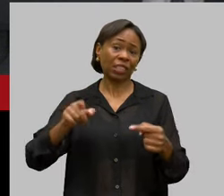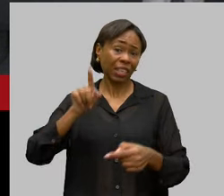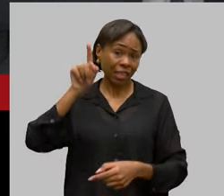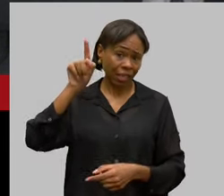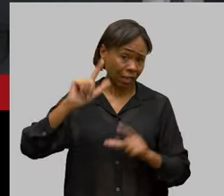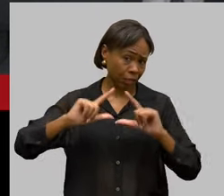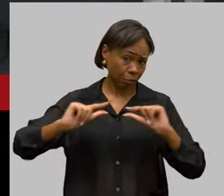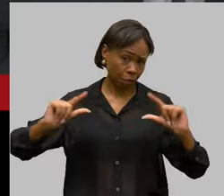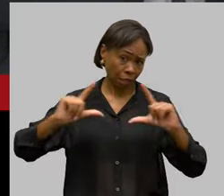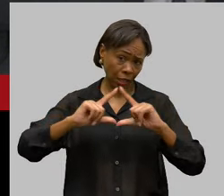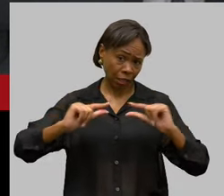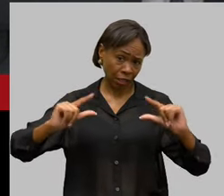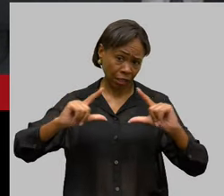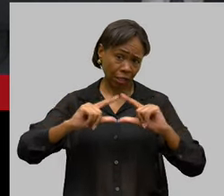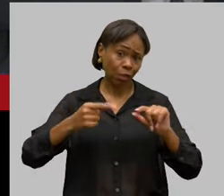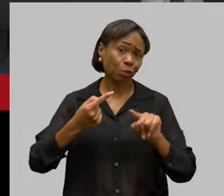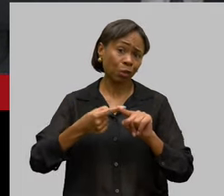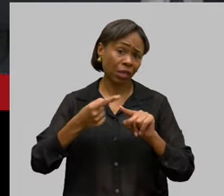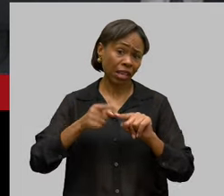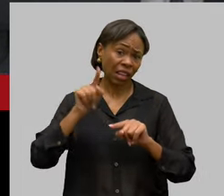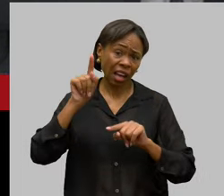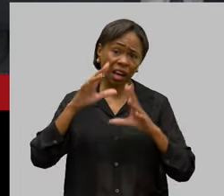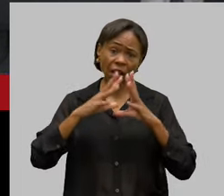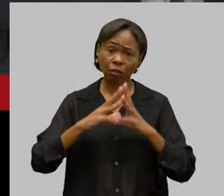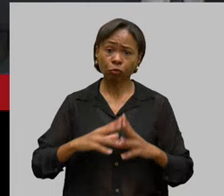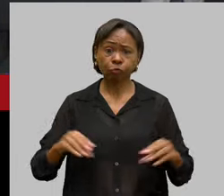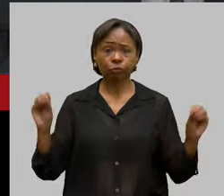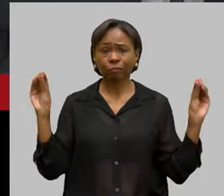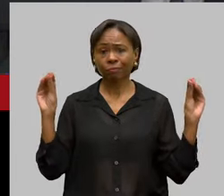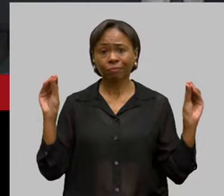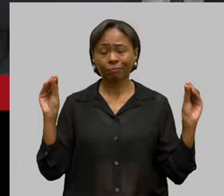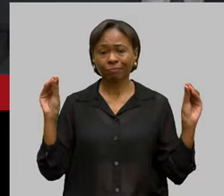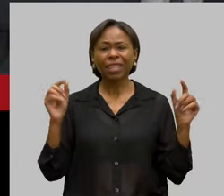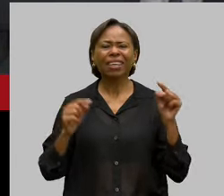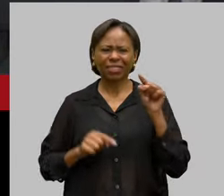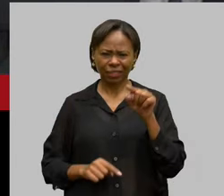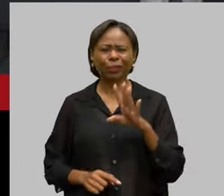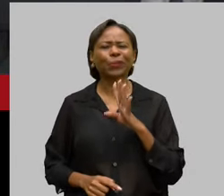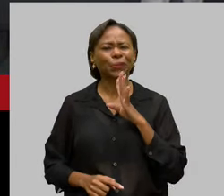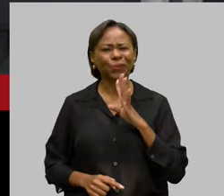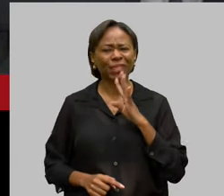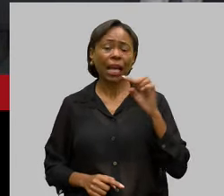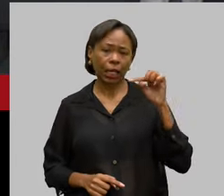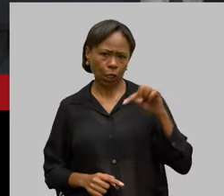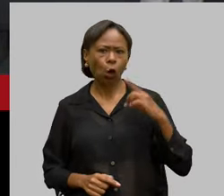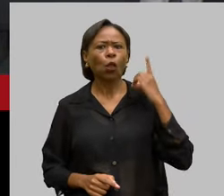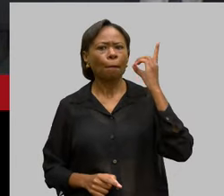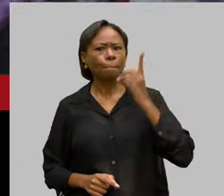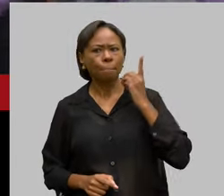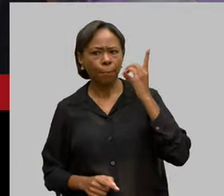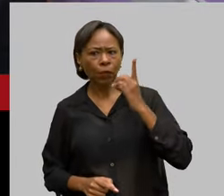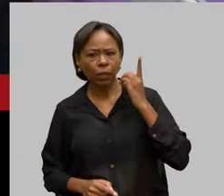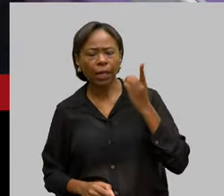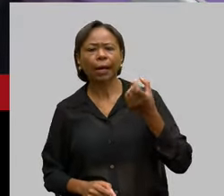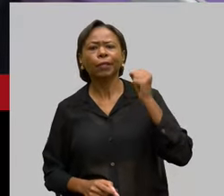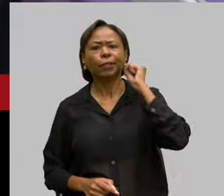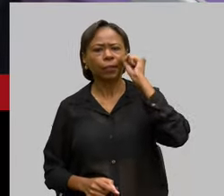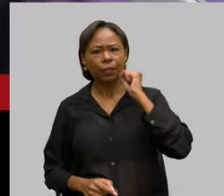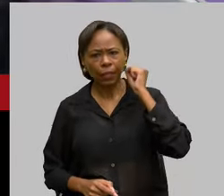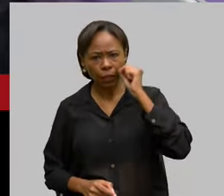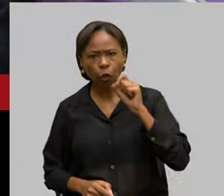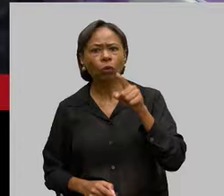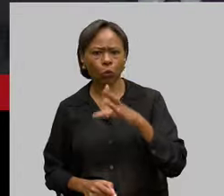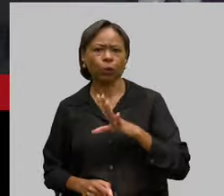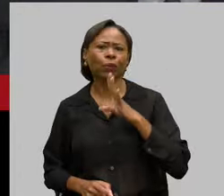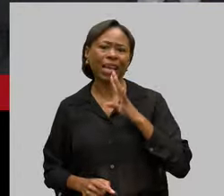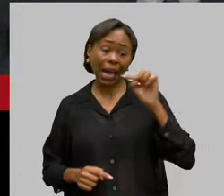Porque lá disperso né você aqui conhece um deputado Você conhece um senador em Brasília